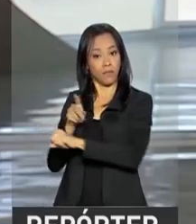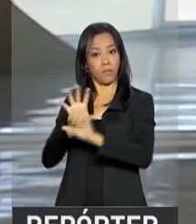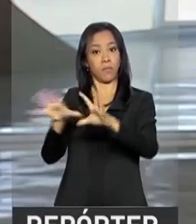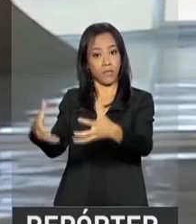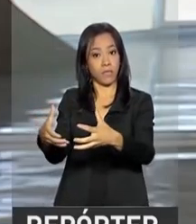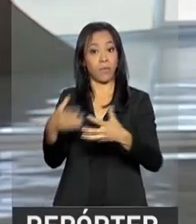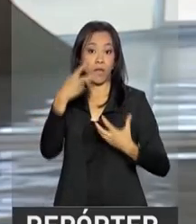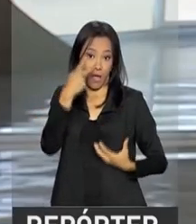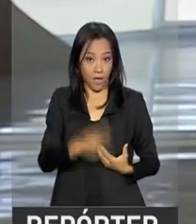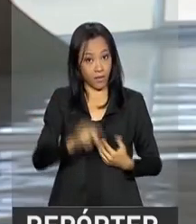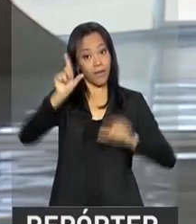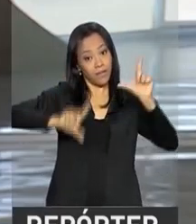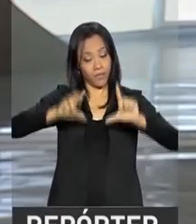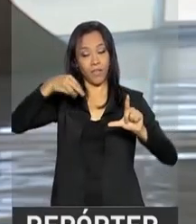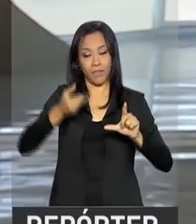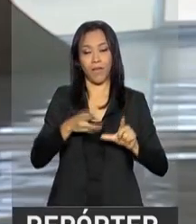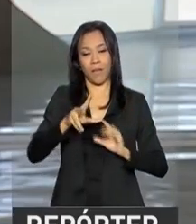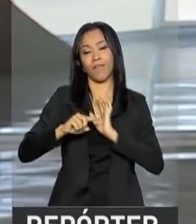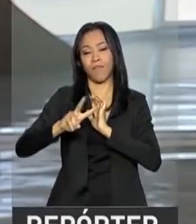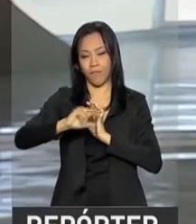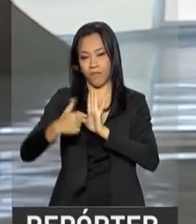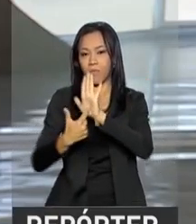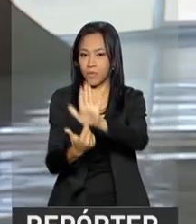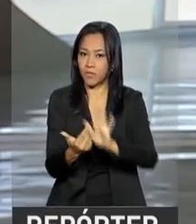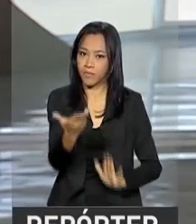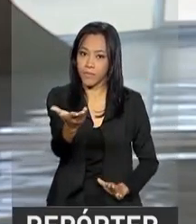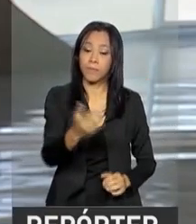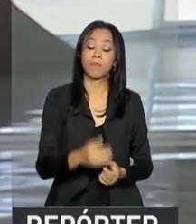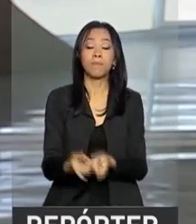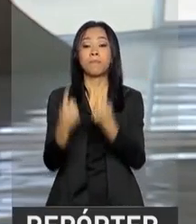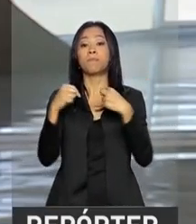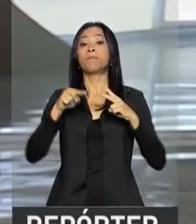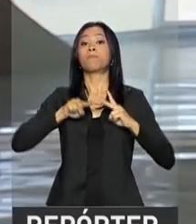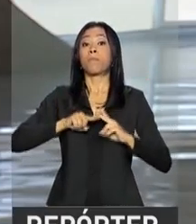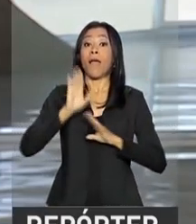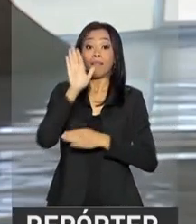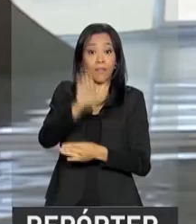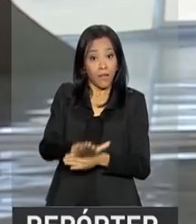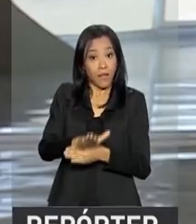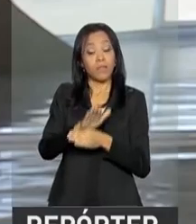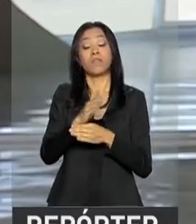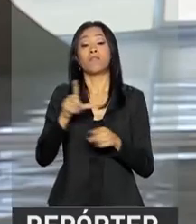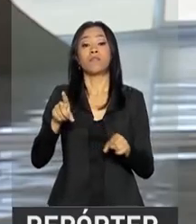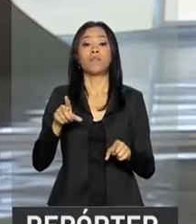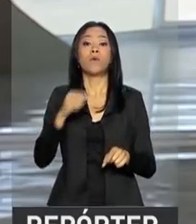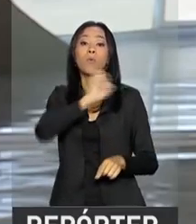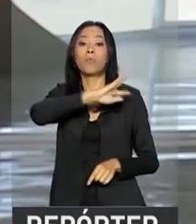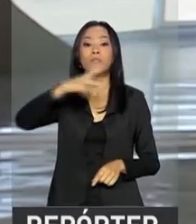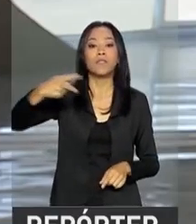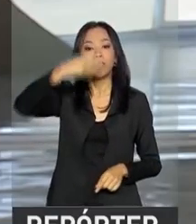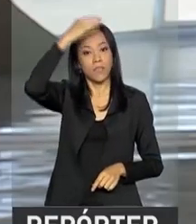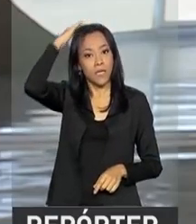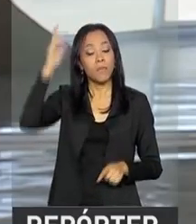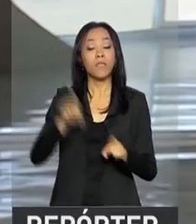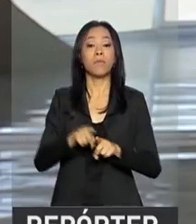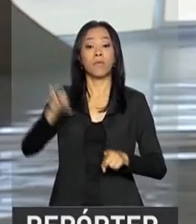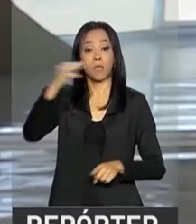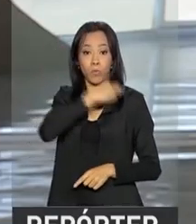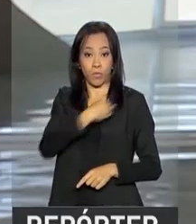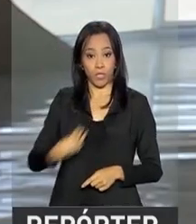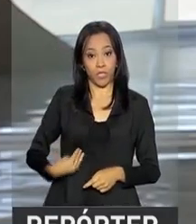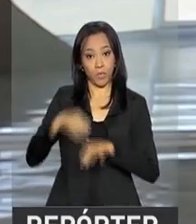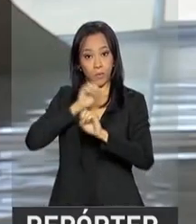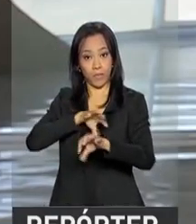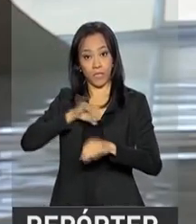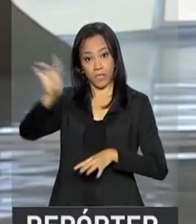nbr vai transmitir o evento ao vivo e à tarde thaíssa o presidente temer eo ministro da educação mendonça filho